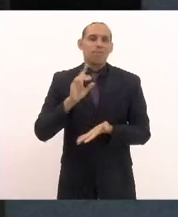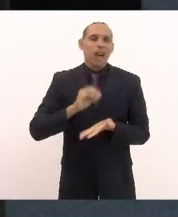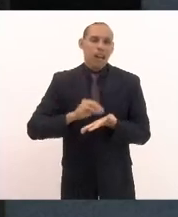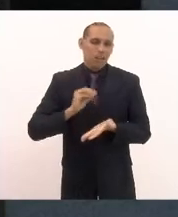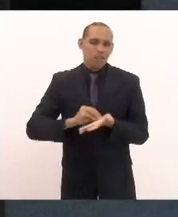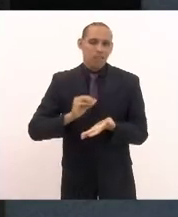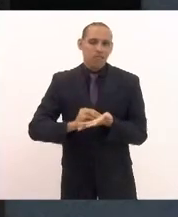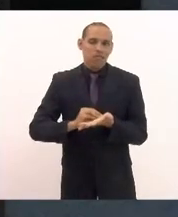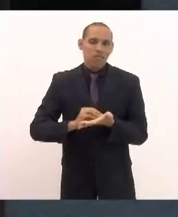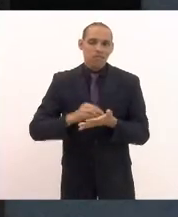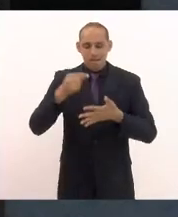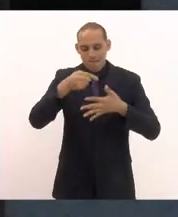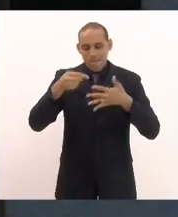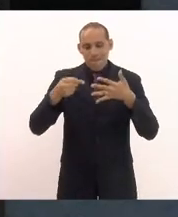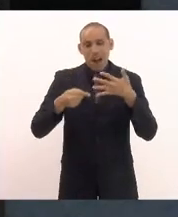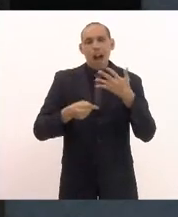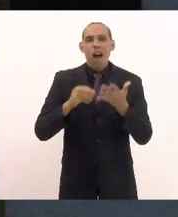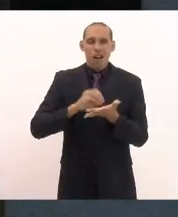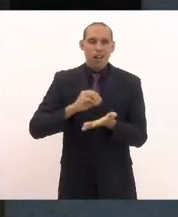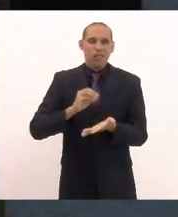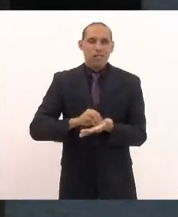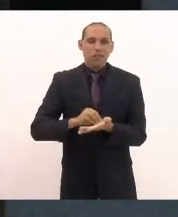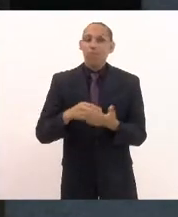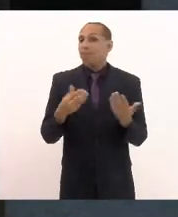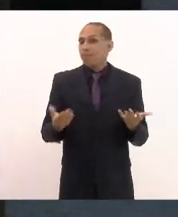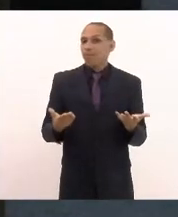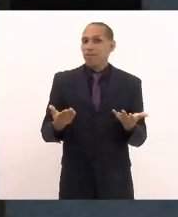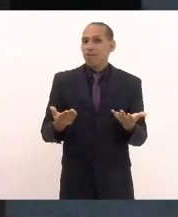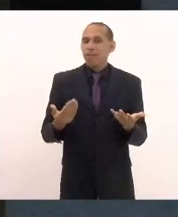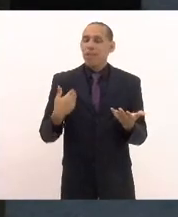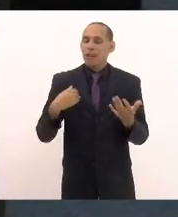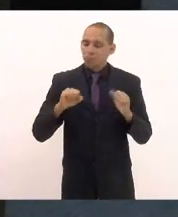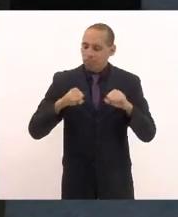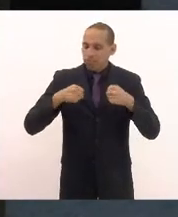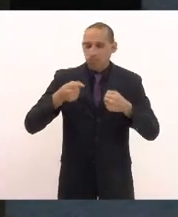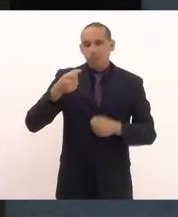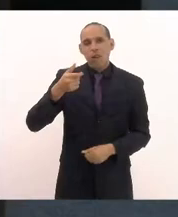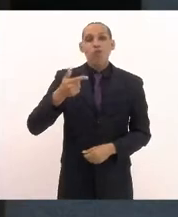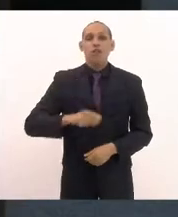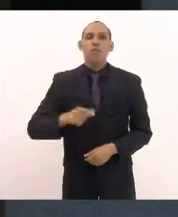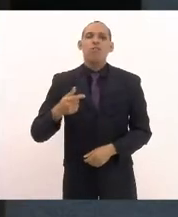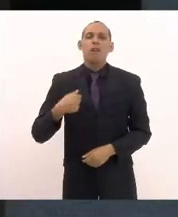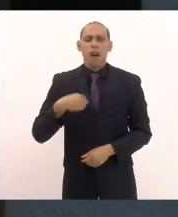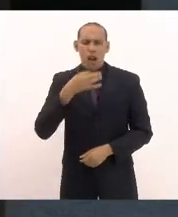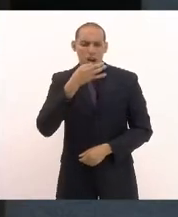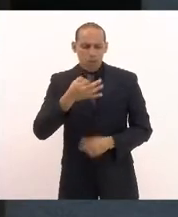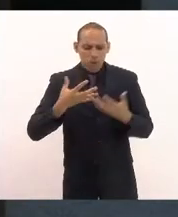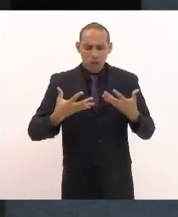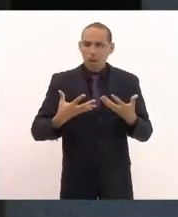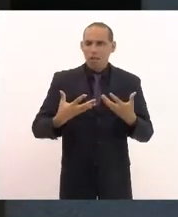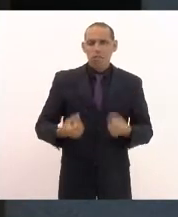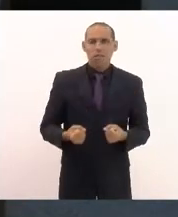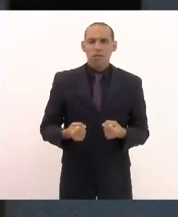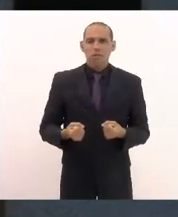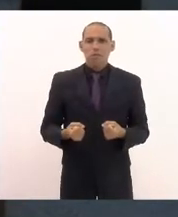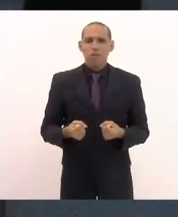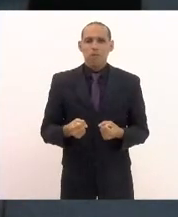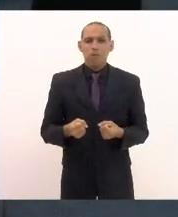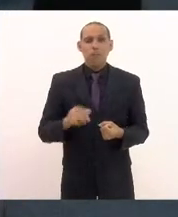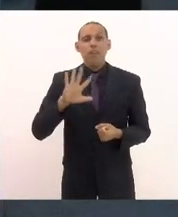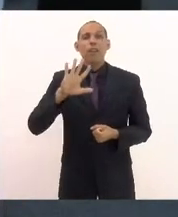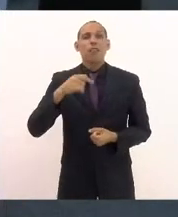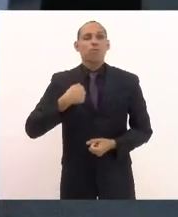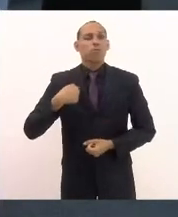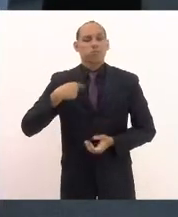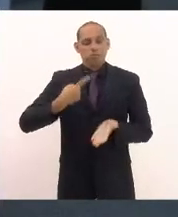justamente por essas especificidades. Então, eu reitero, o meu parecer é favorável e assumo o